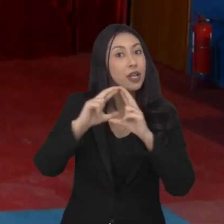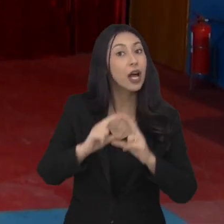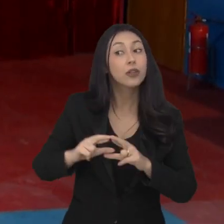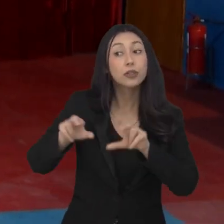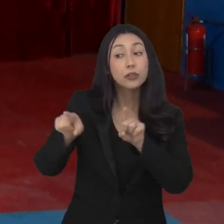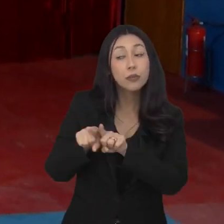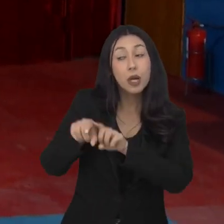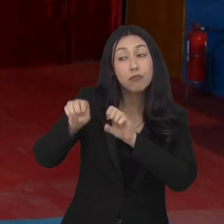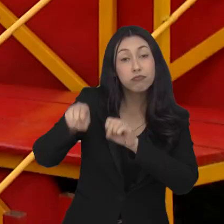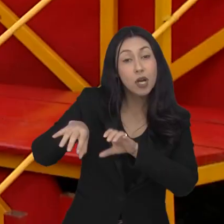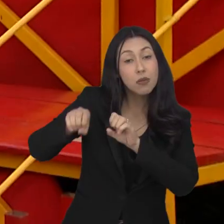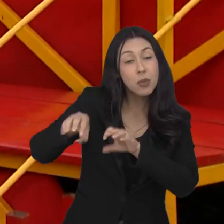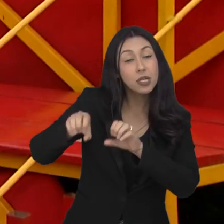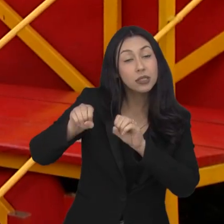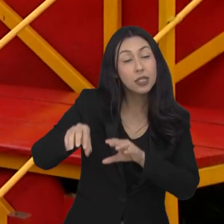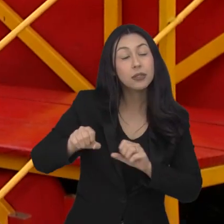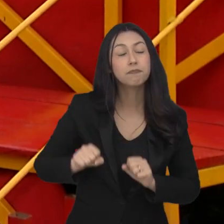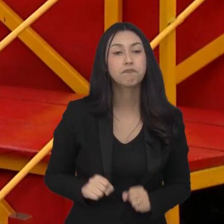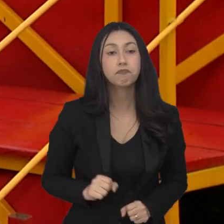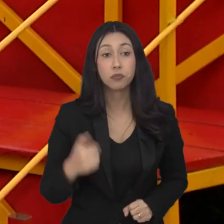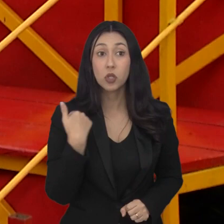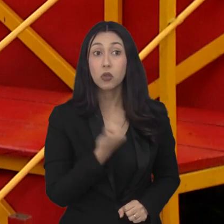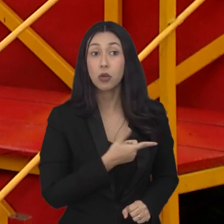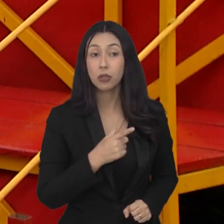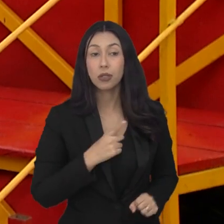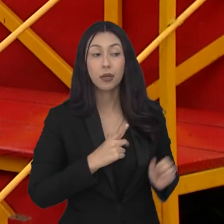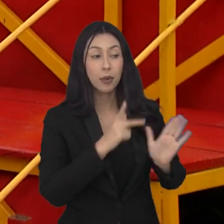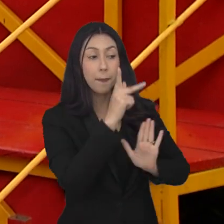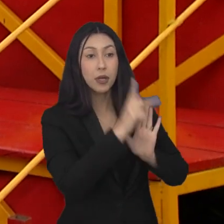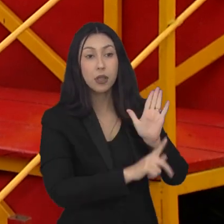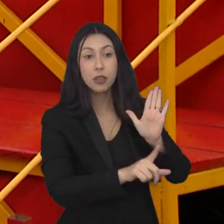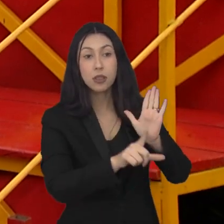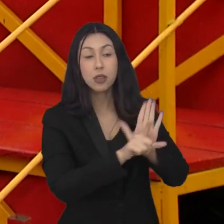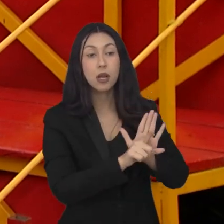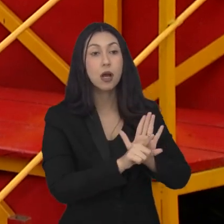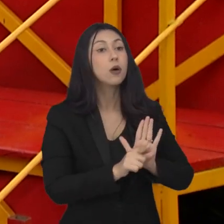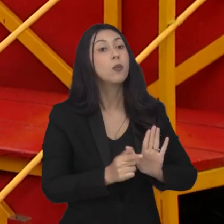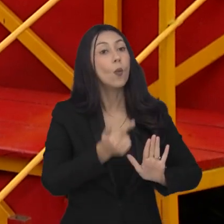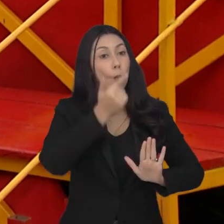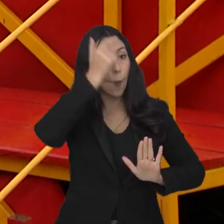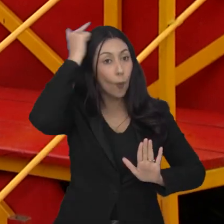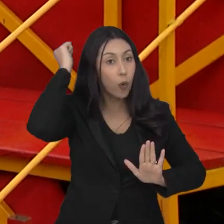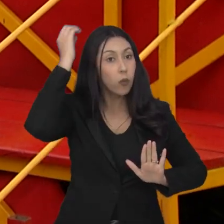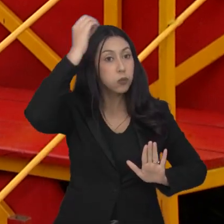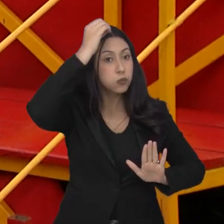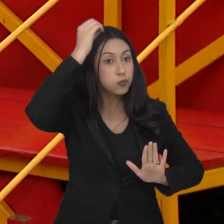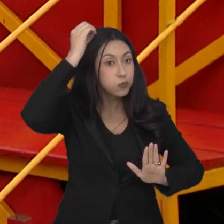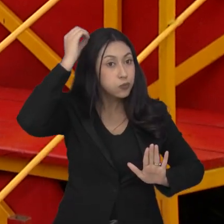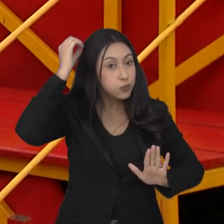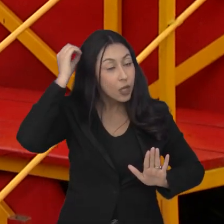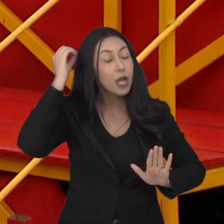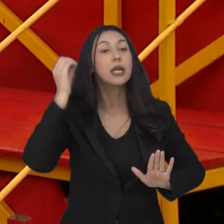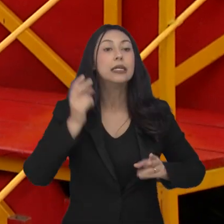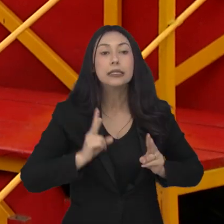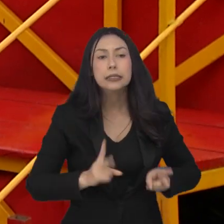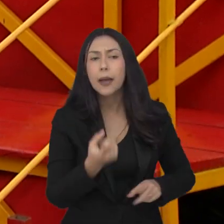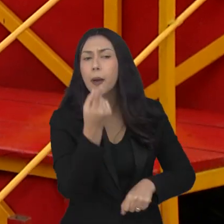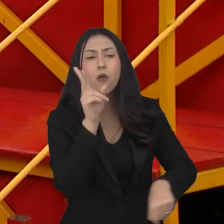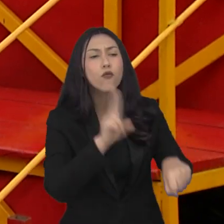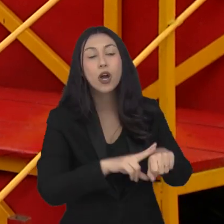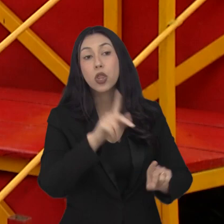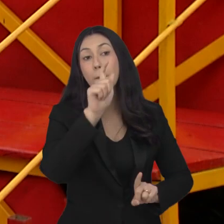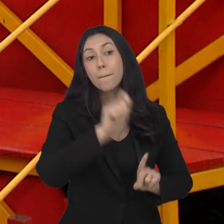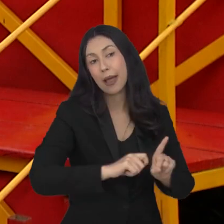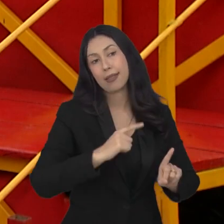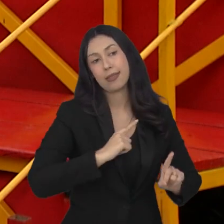para ensinar a garotada. A gente está com o projeto da Lei Paulo Gustavo, onde uma vez por mês a gente vai ter apresentações